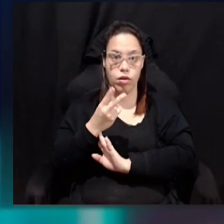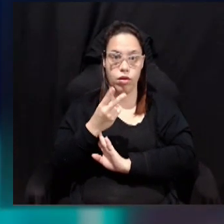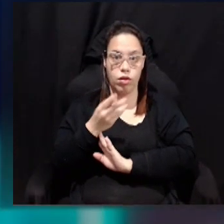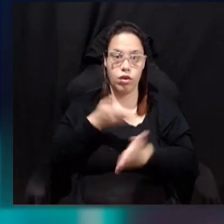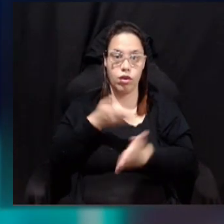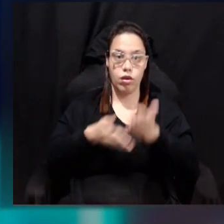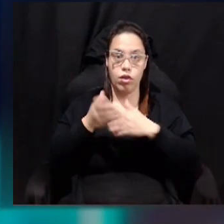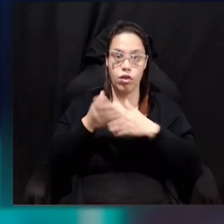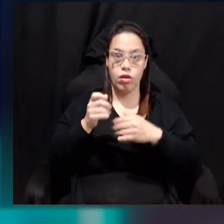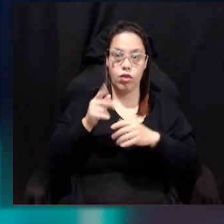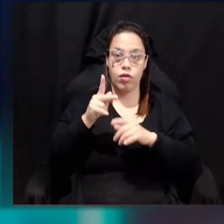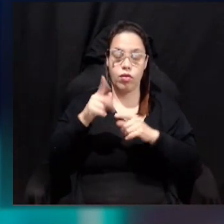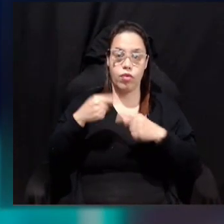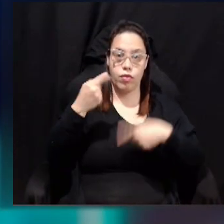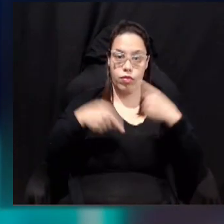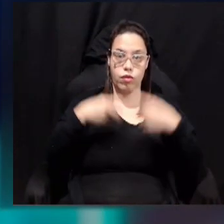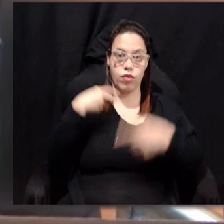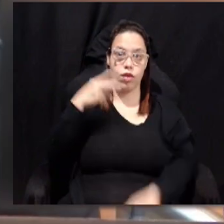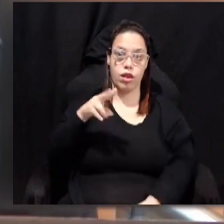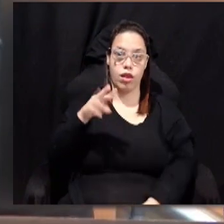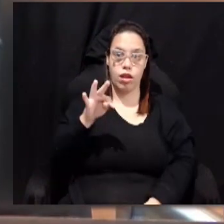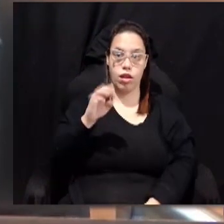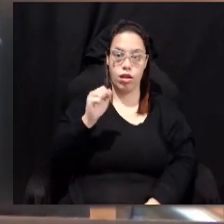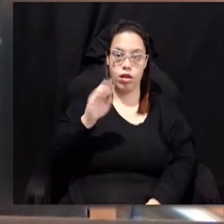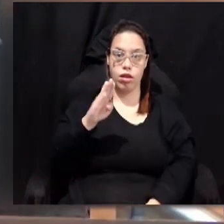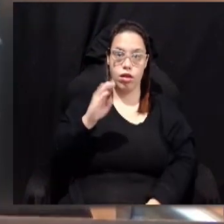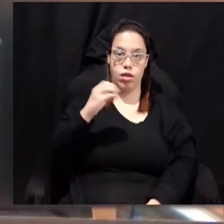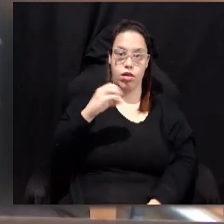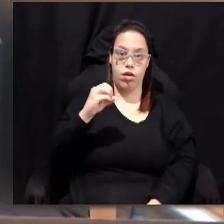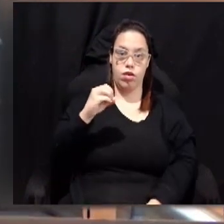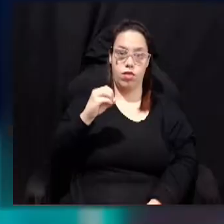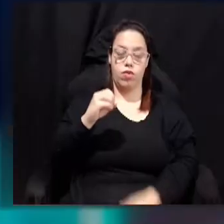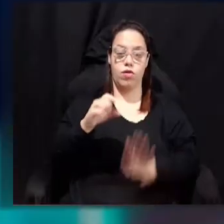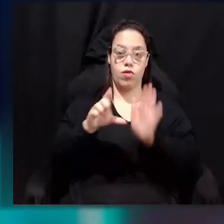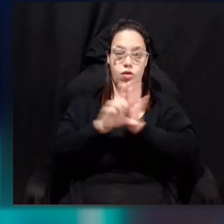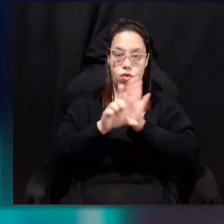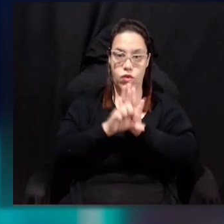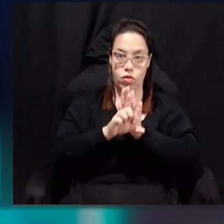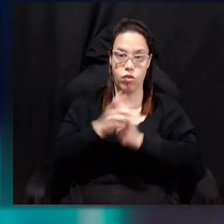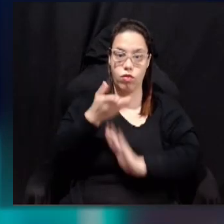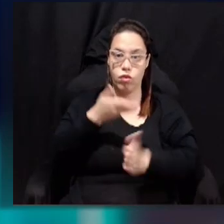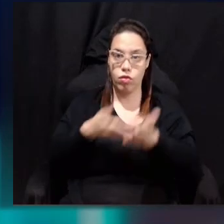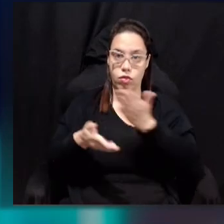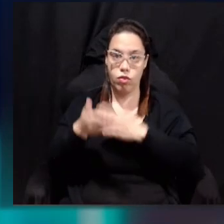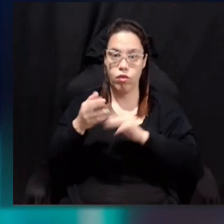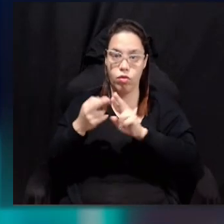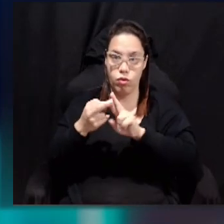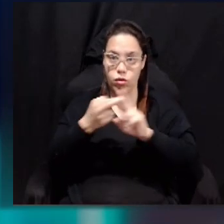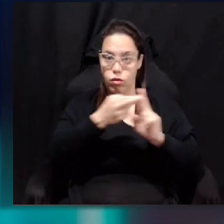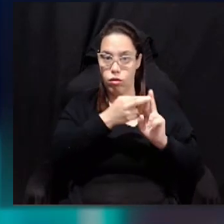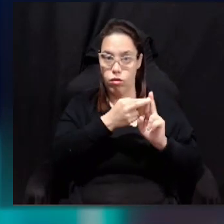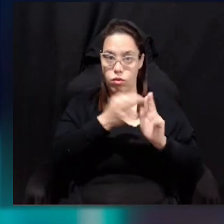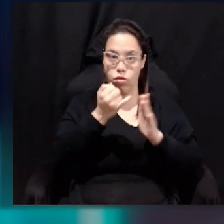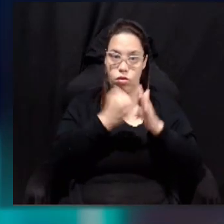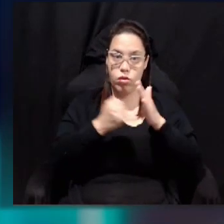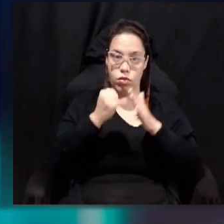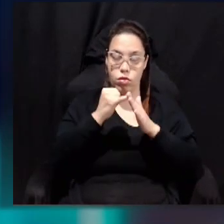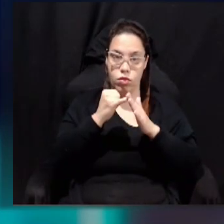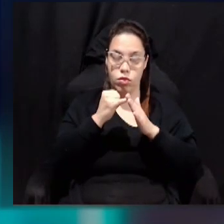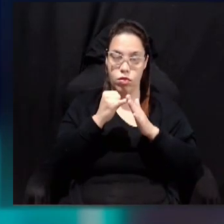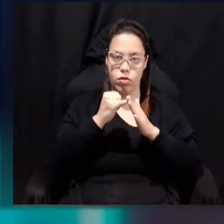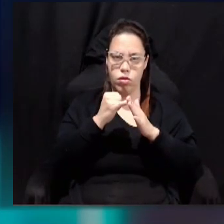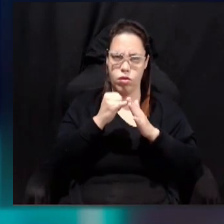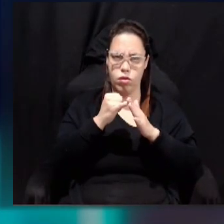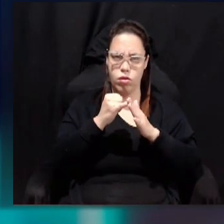de controle do tabaco na legislação municipal, que contou com a participação de representantes do Instituto Oncoguia e da